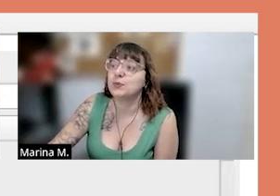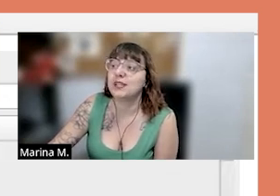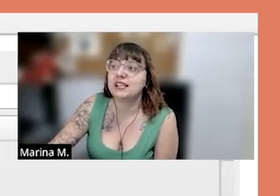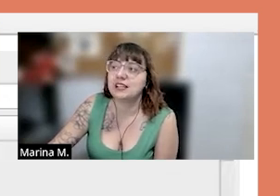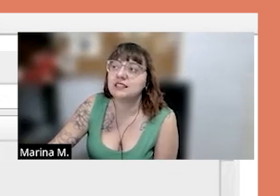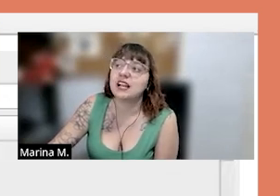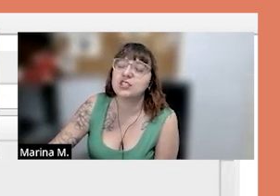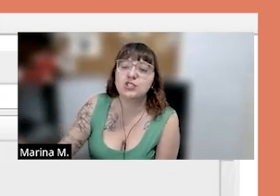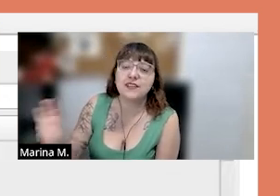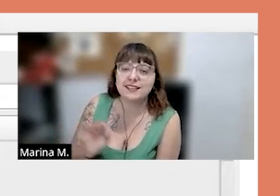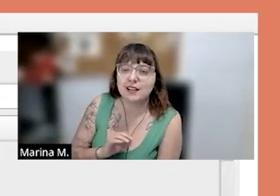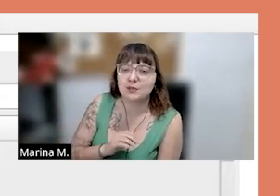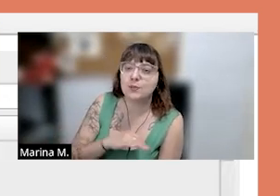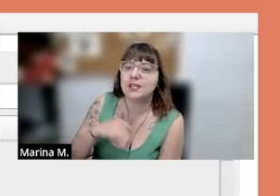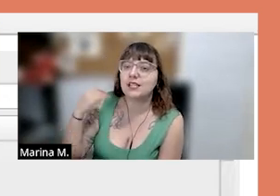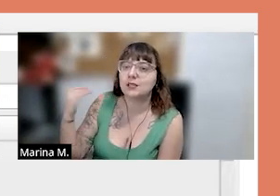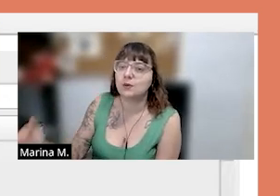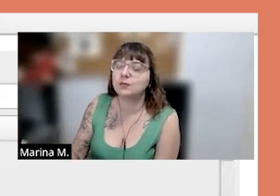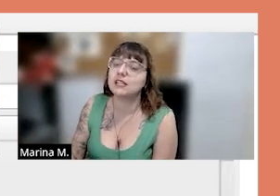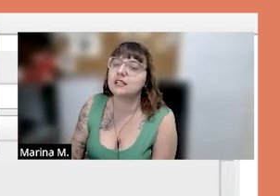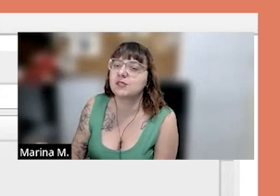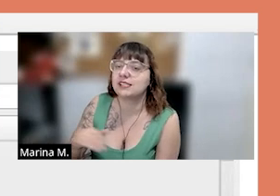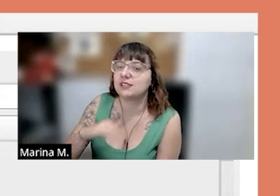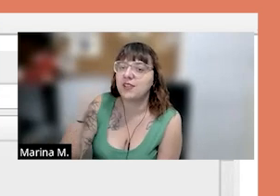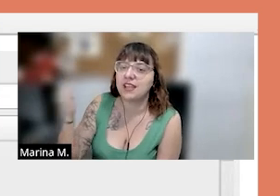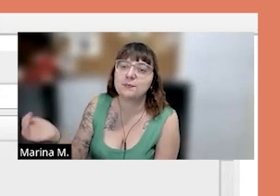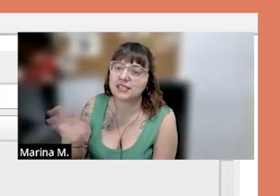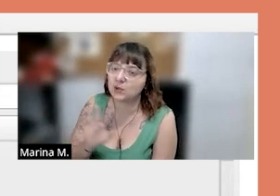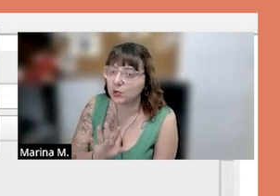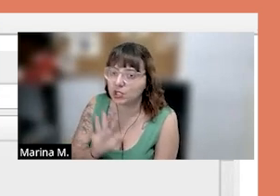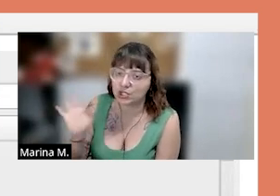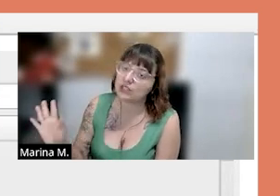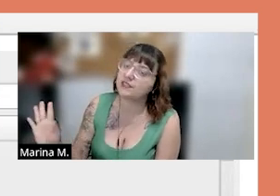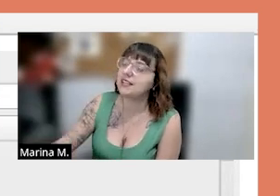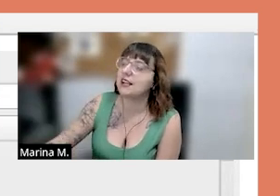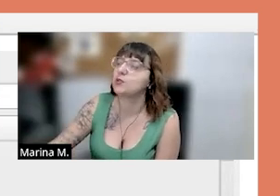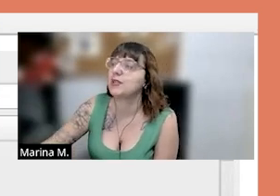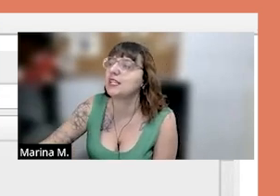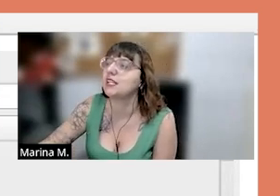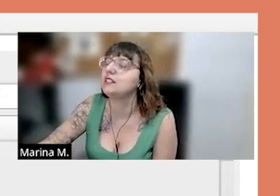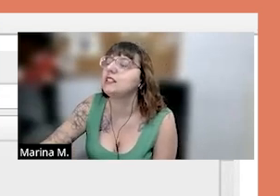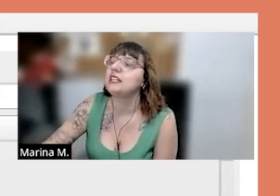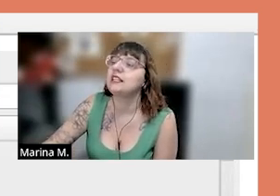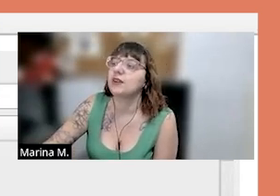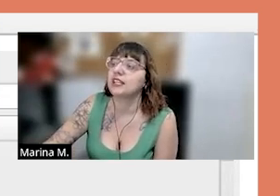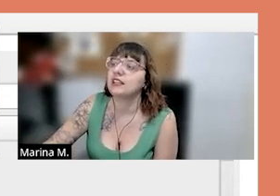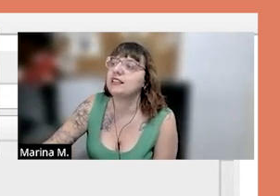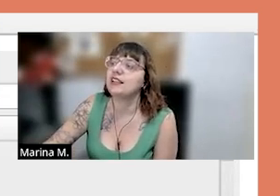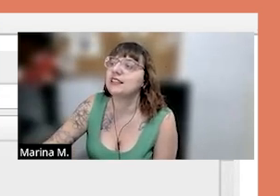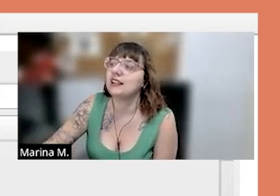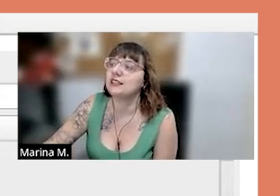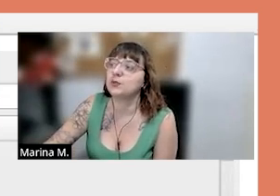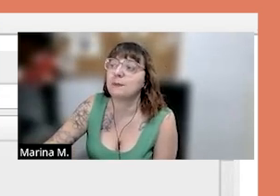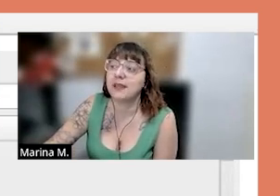com geometria. A gente vai lidar com geometria num outro arquivo CSV, mas hoje a gente não vai lidar com geometria. Então, aqui